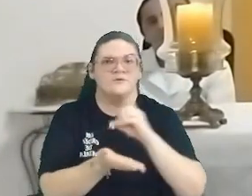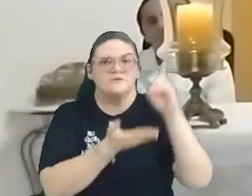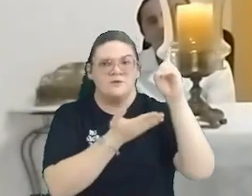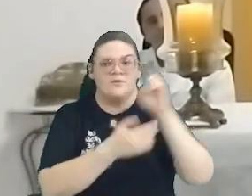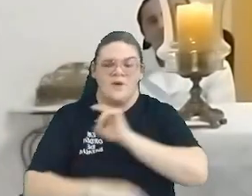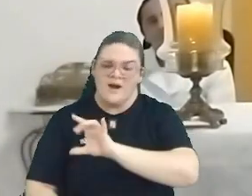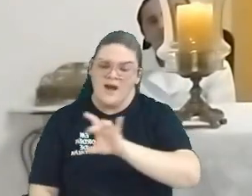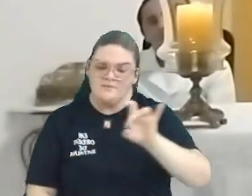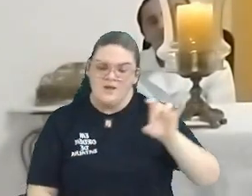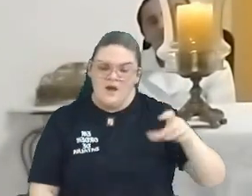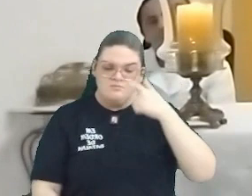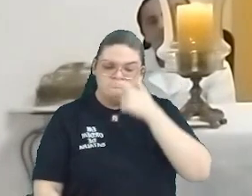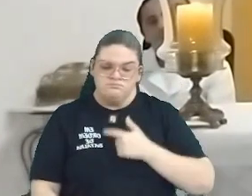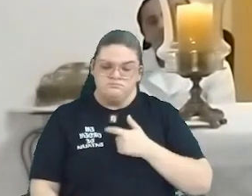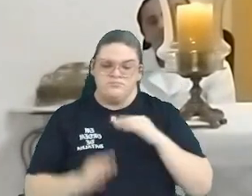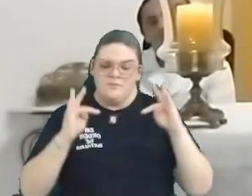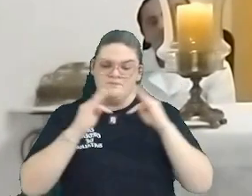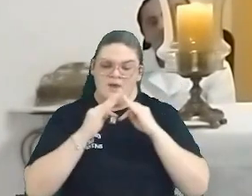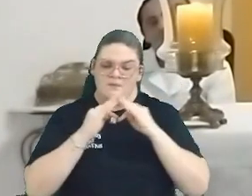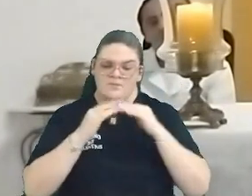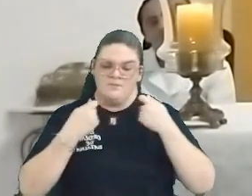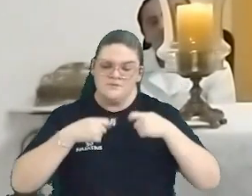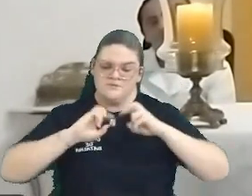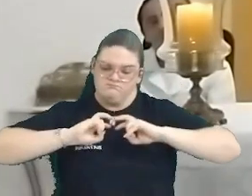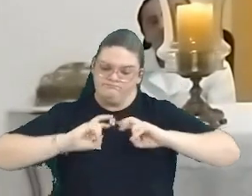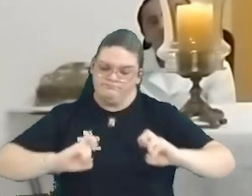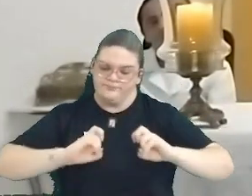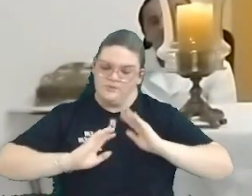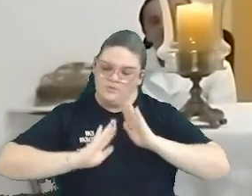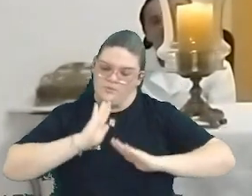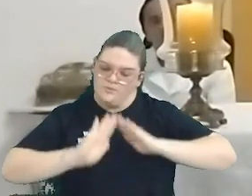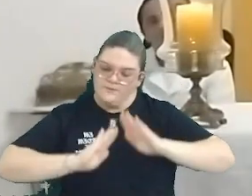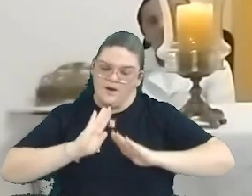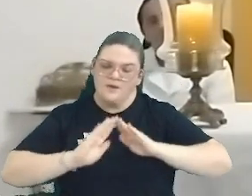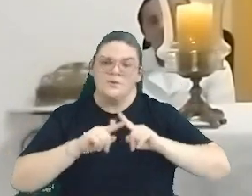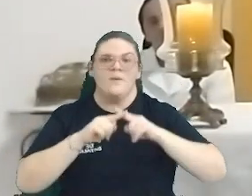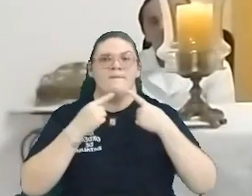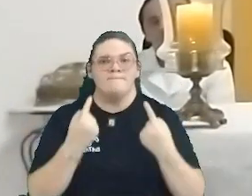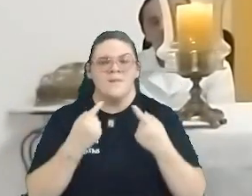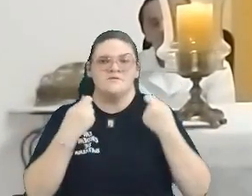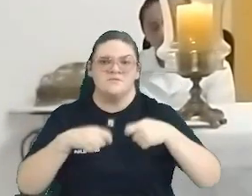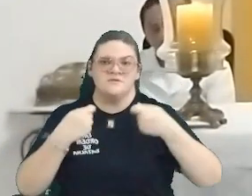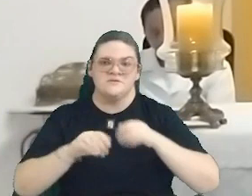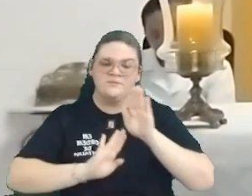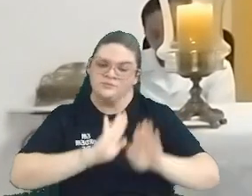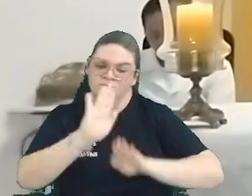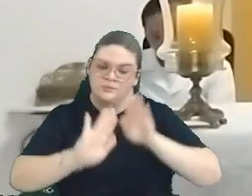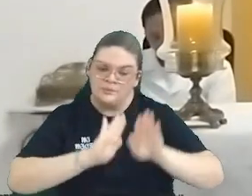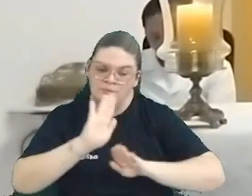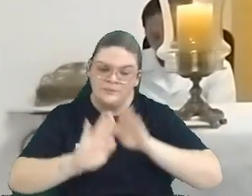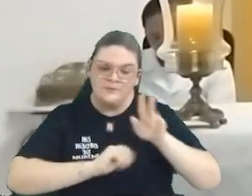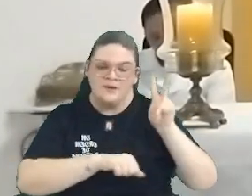templo de Deus. Precisamos cuidar do templo que cada um de nós é, mas precisamos também cuidar deste